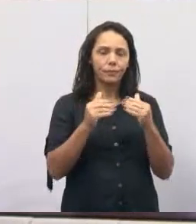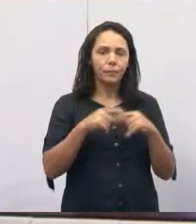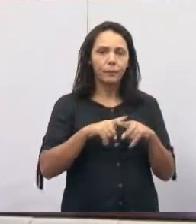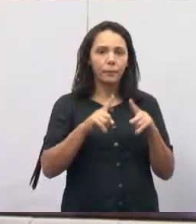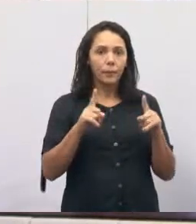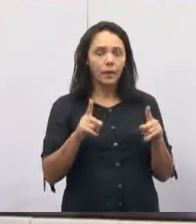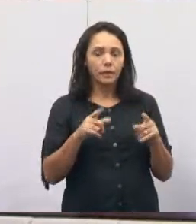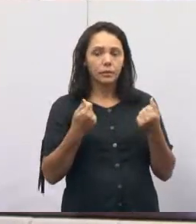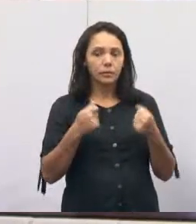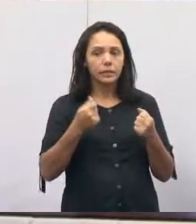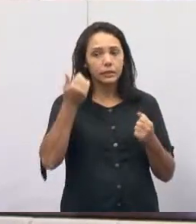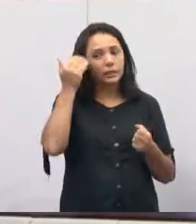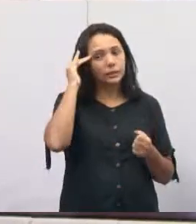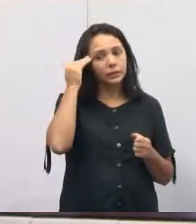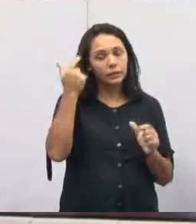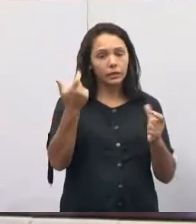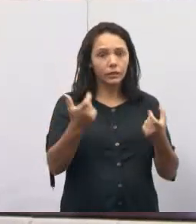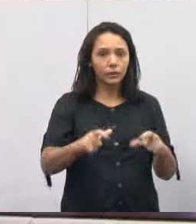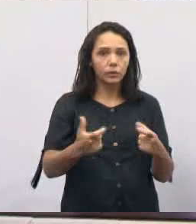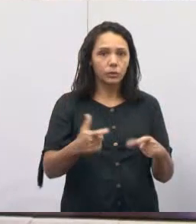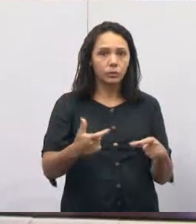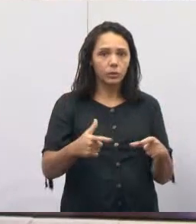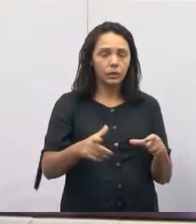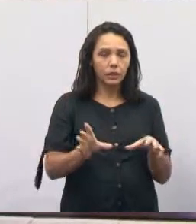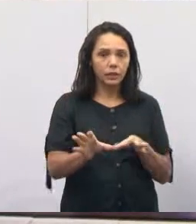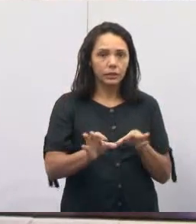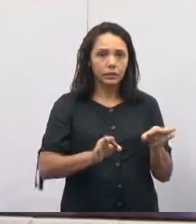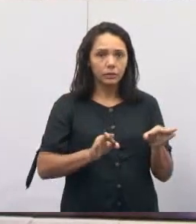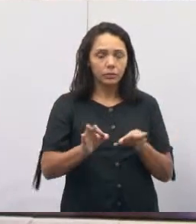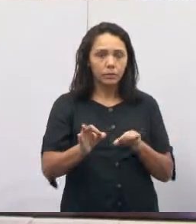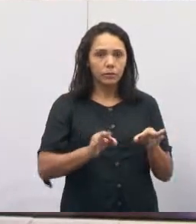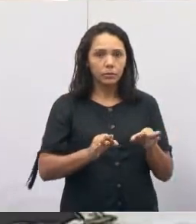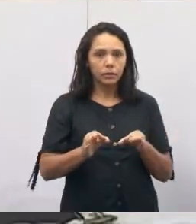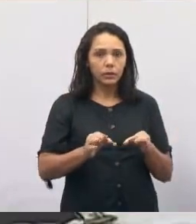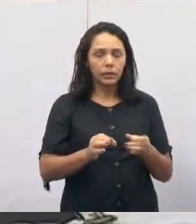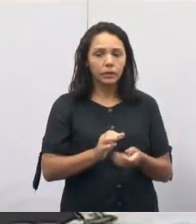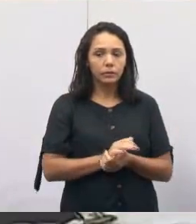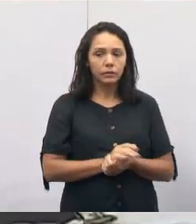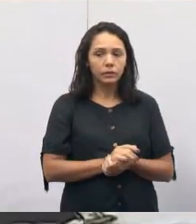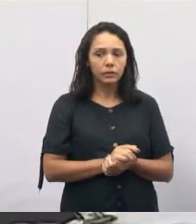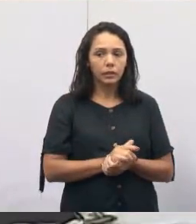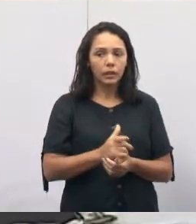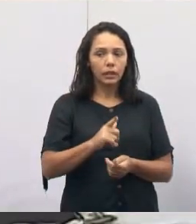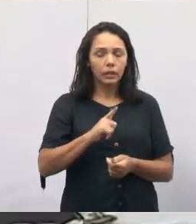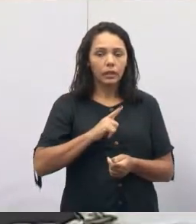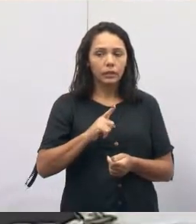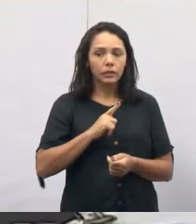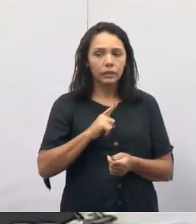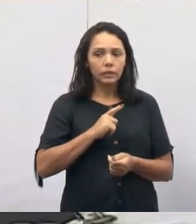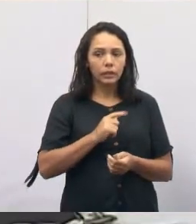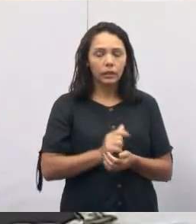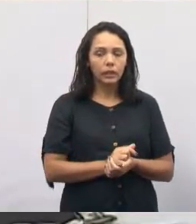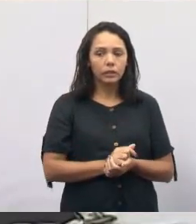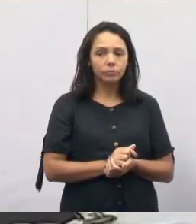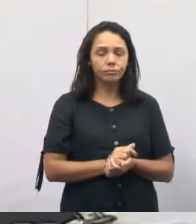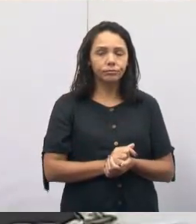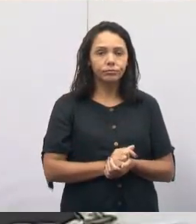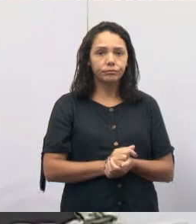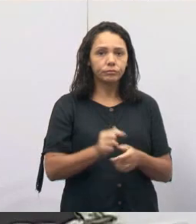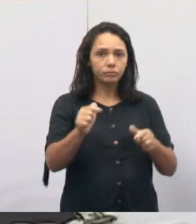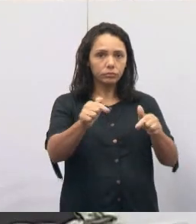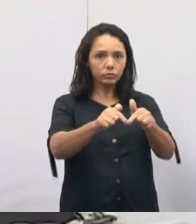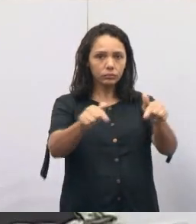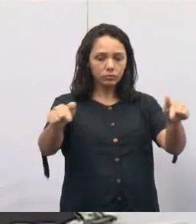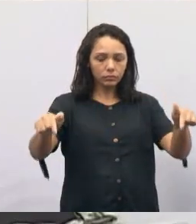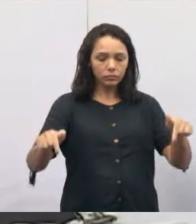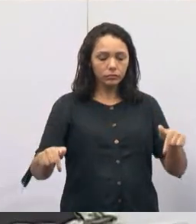visão que o local que está sendo adequado ali pedindo tem aquela malha, que eu sempre falo daquela malha. Aquela malha tira a visibilidade ali